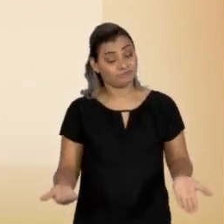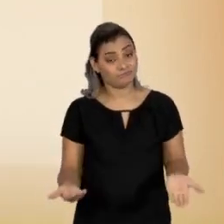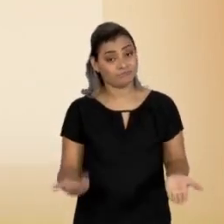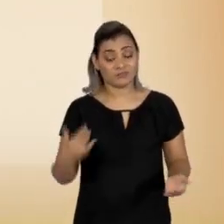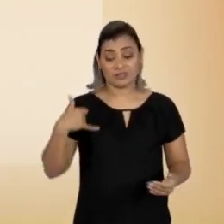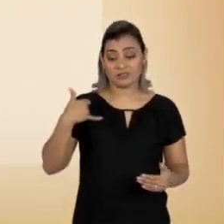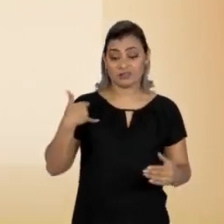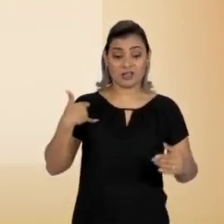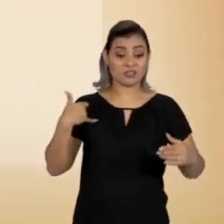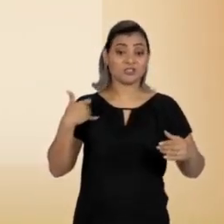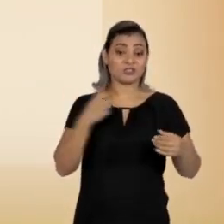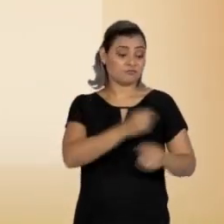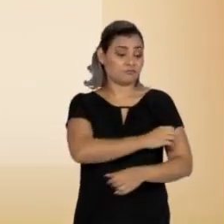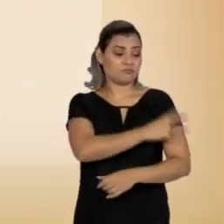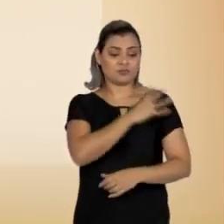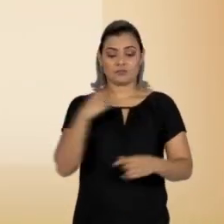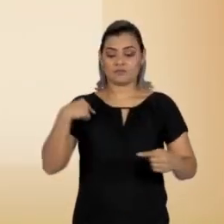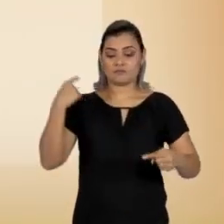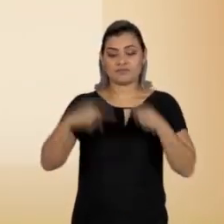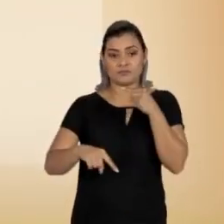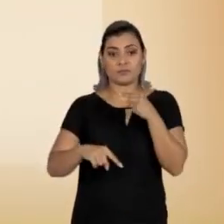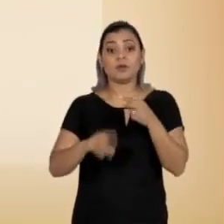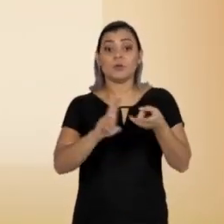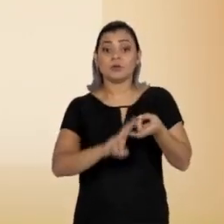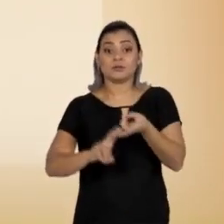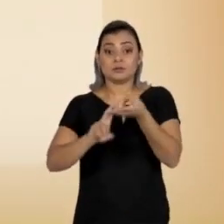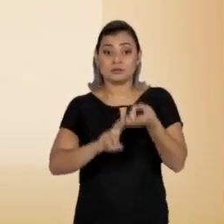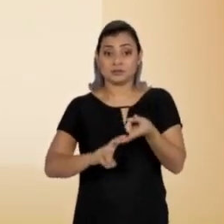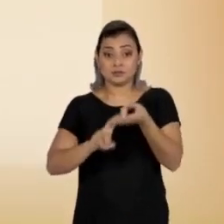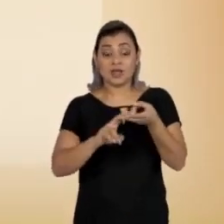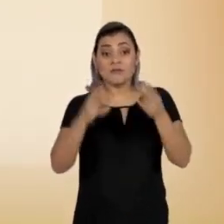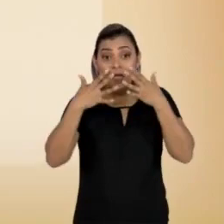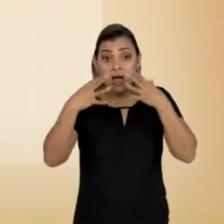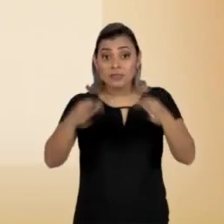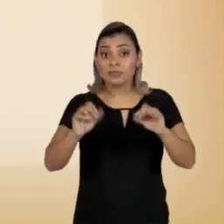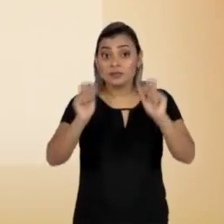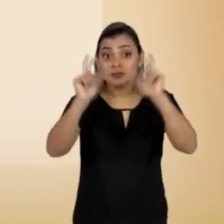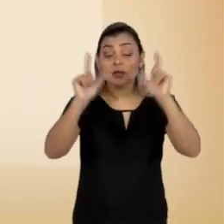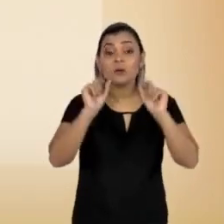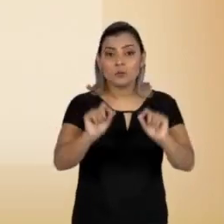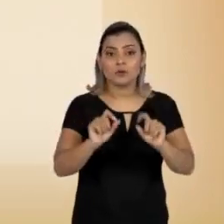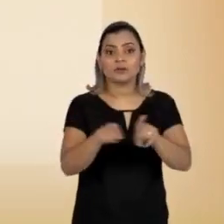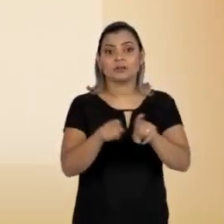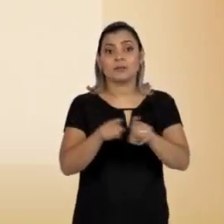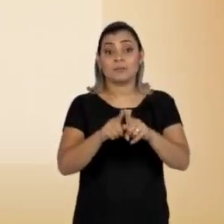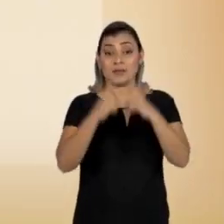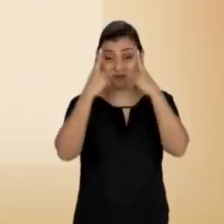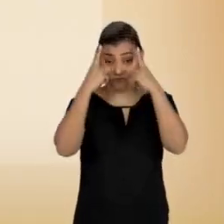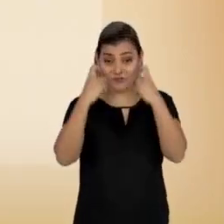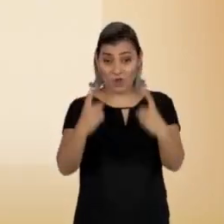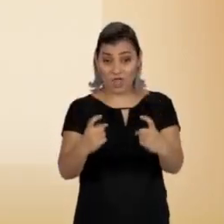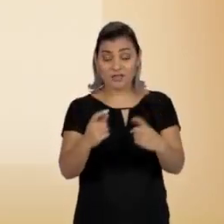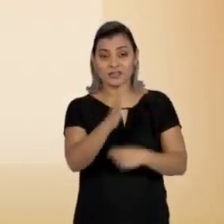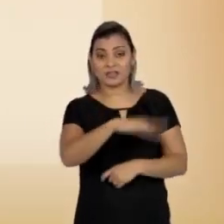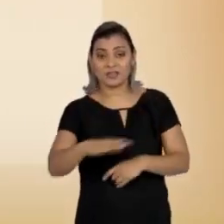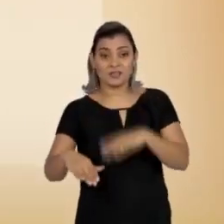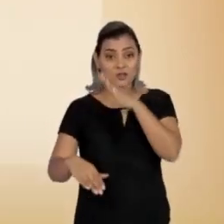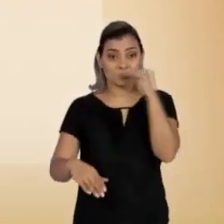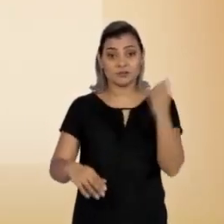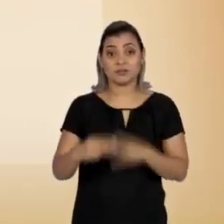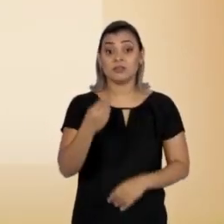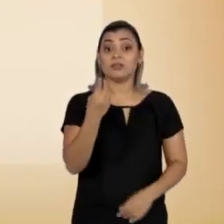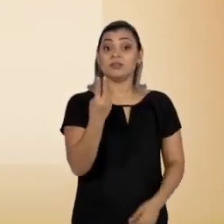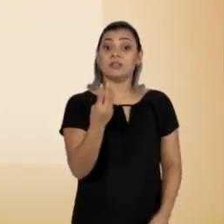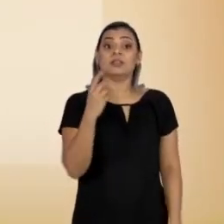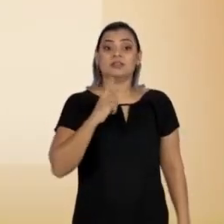Em São Paulo, são 500 mil. O Unicef alerta também para a violência armada contra crianças e adolescentes. 32